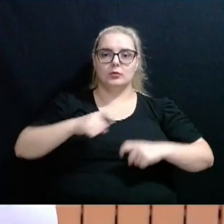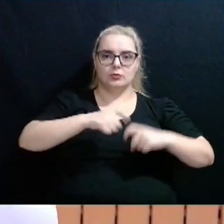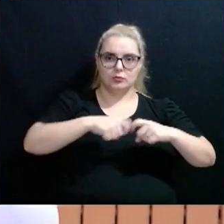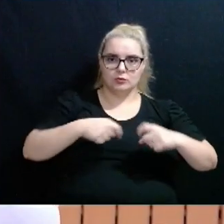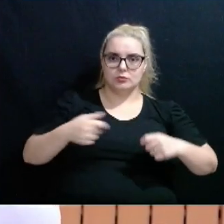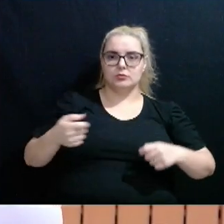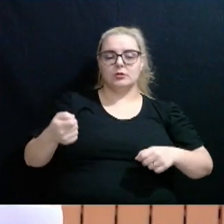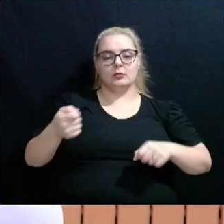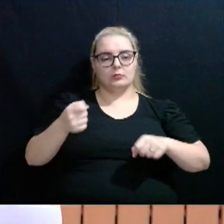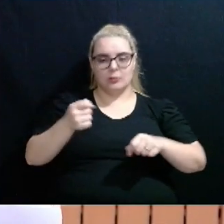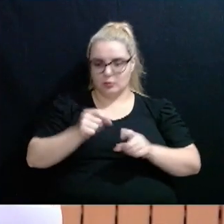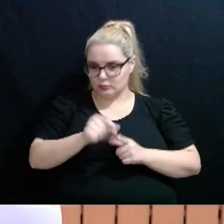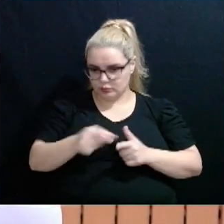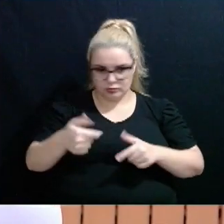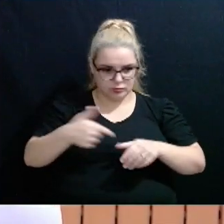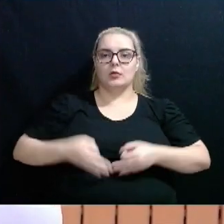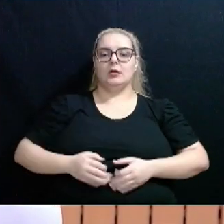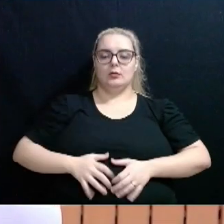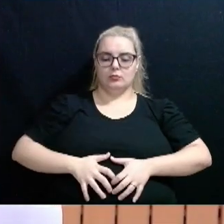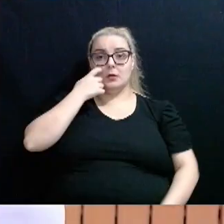vida